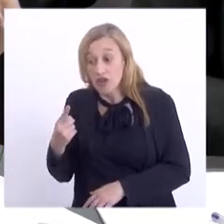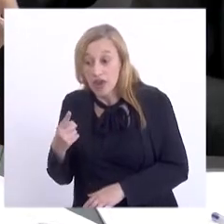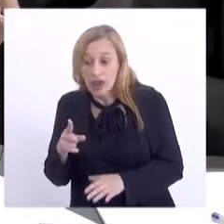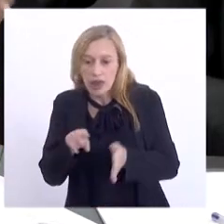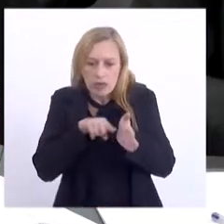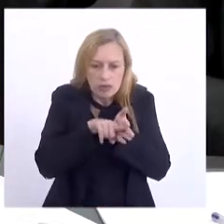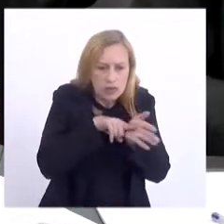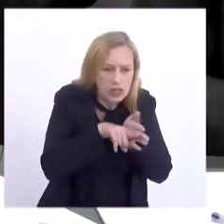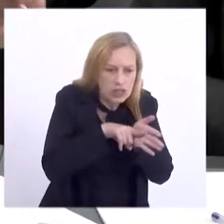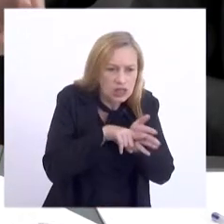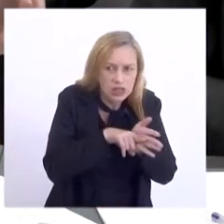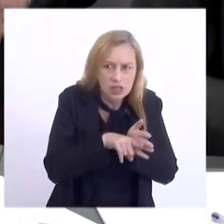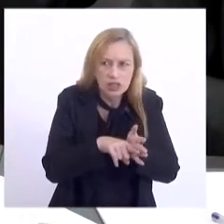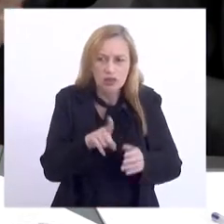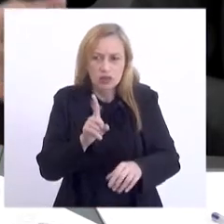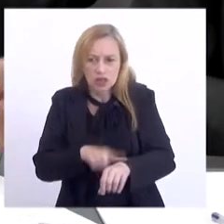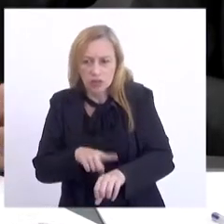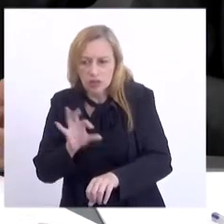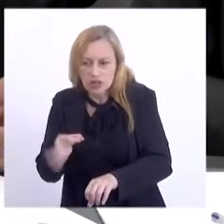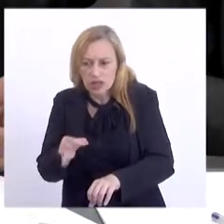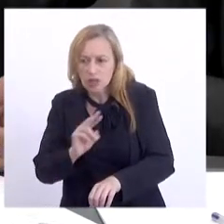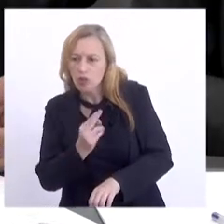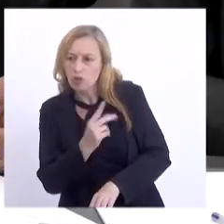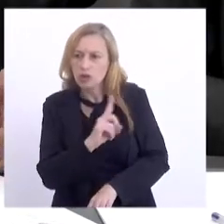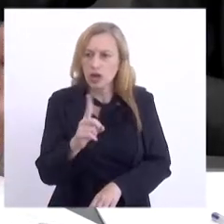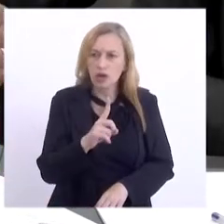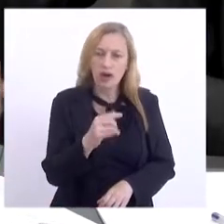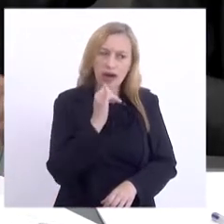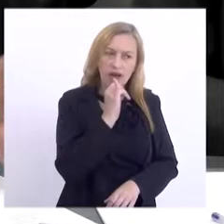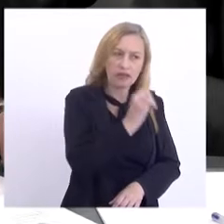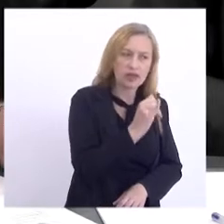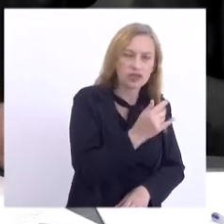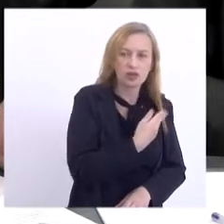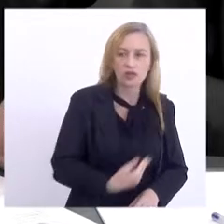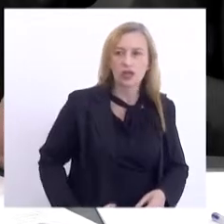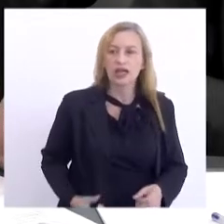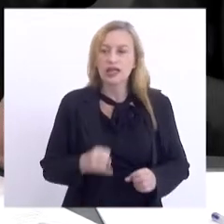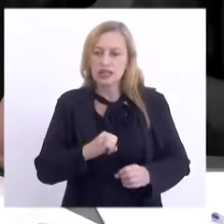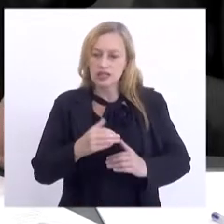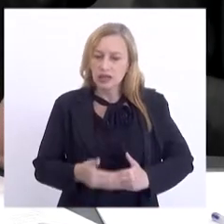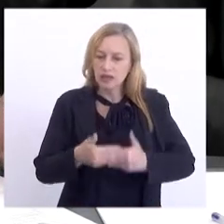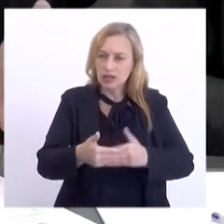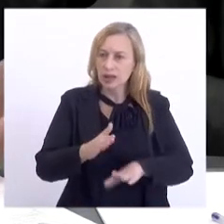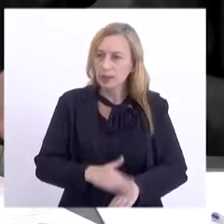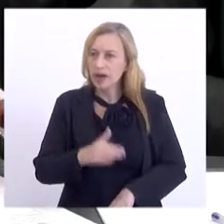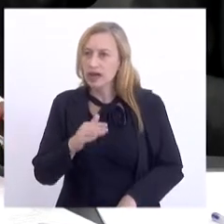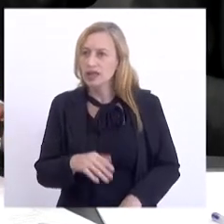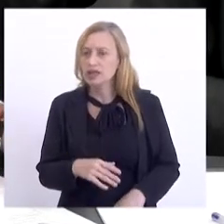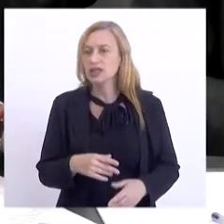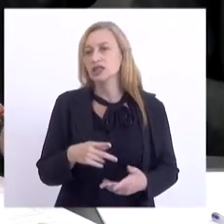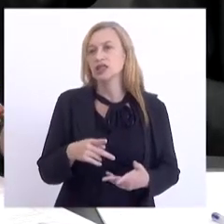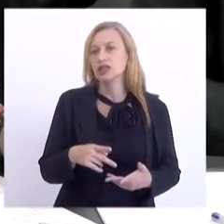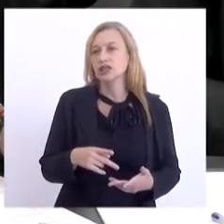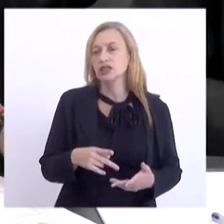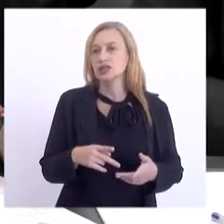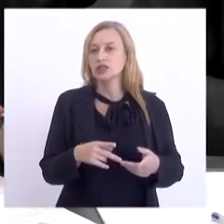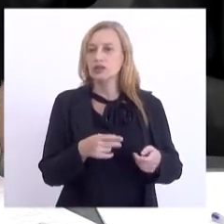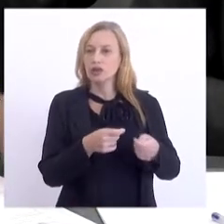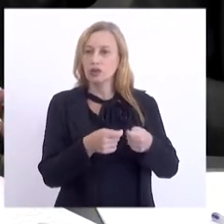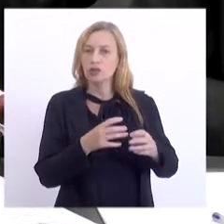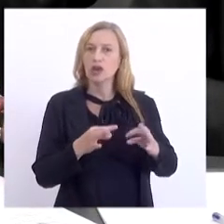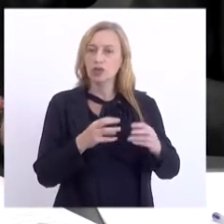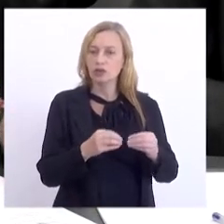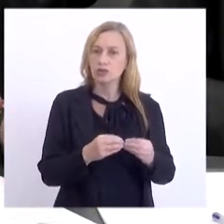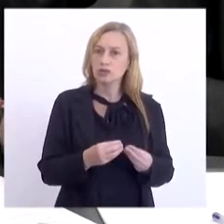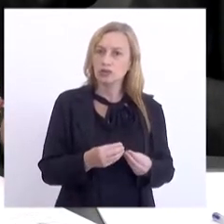verifica tá no prazo não tá no prazo falei nome do governador a gente avançar um pouquinho mais a gente se torna o delineador daquilo ali